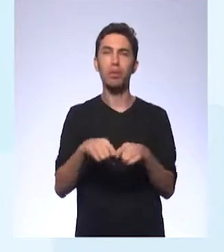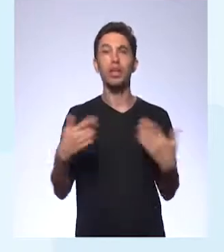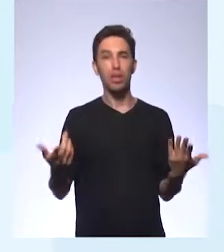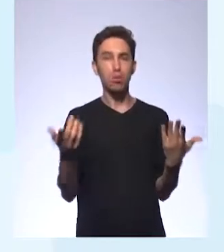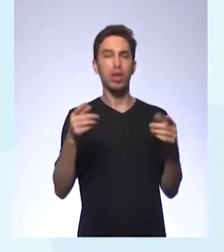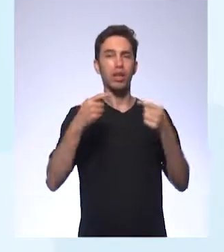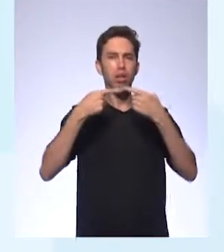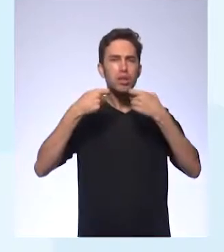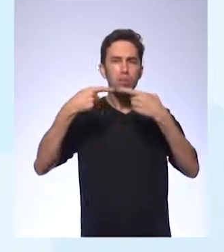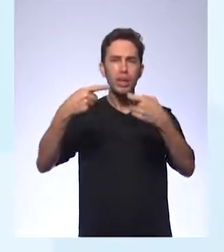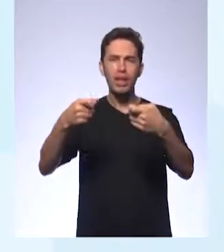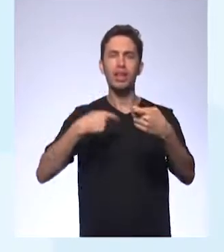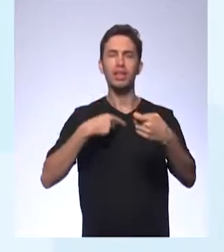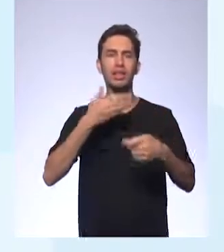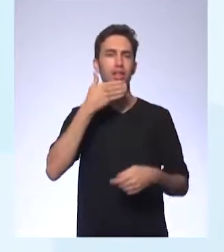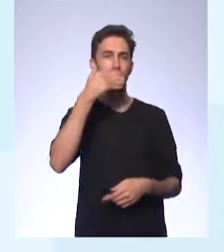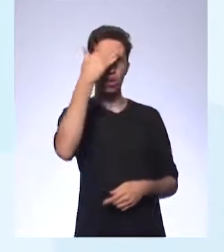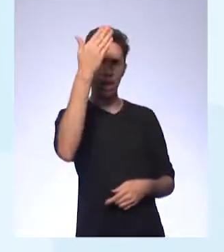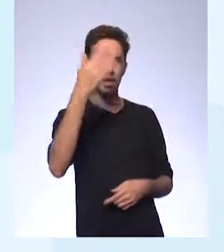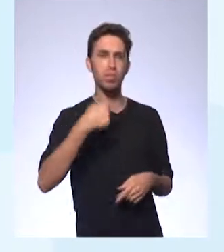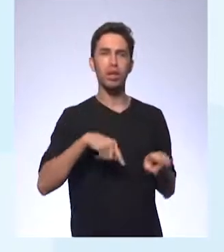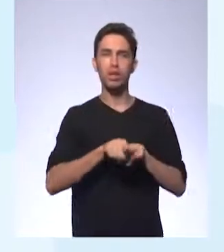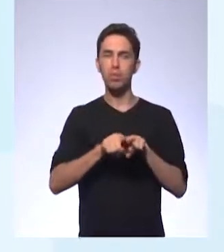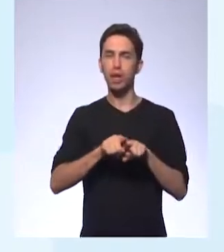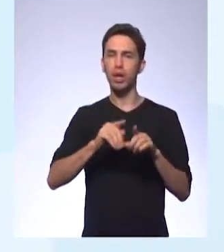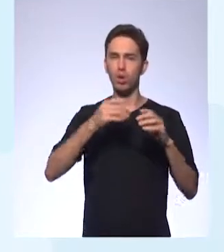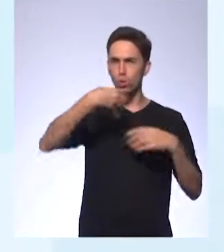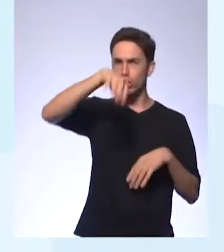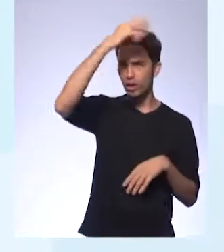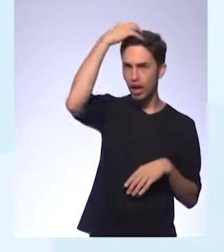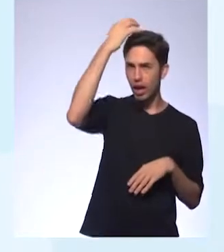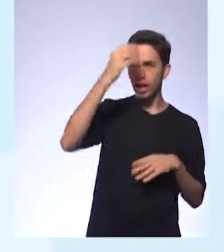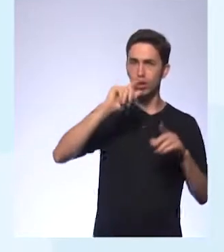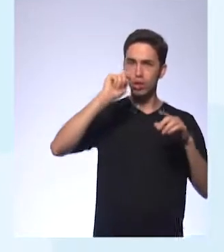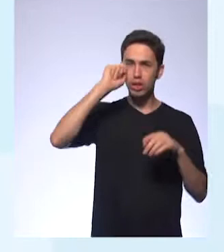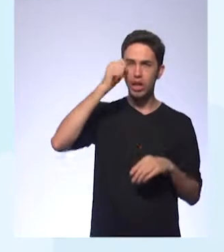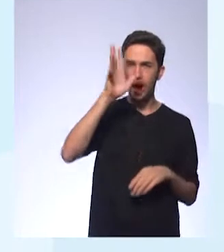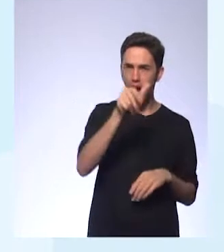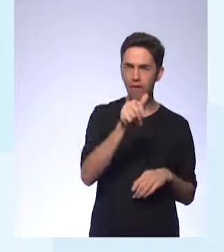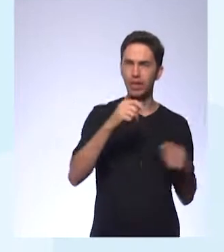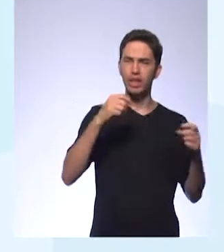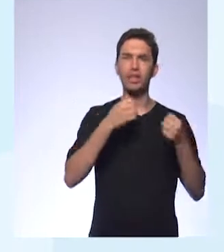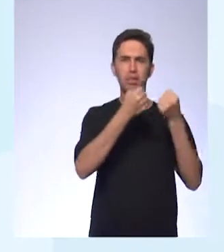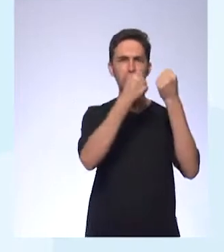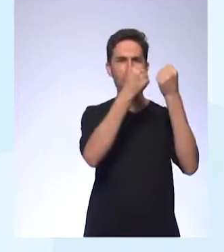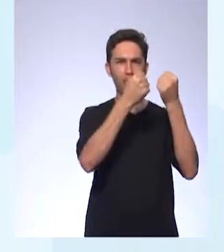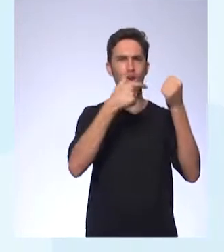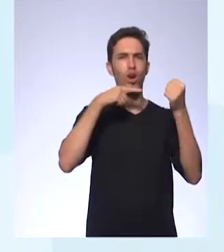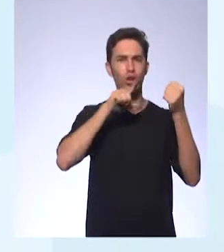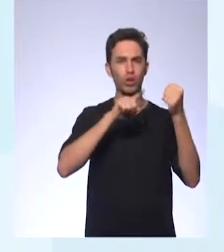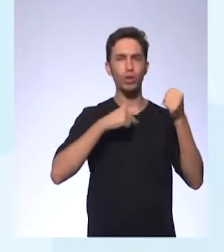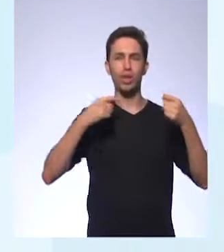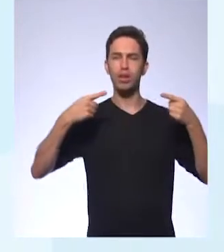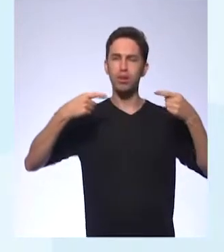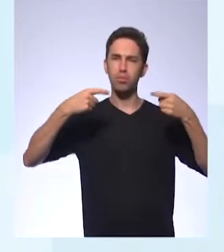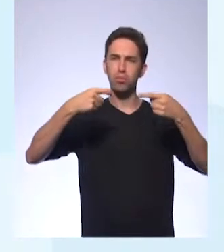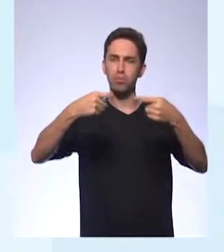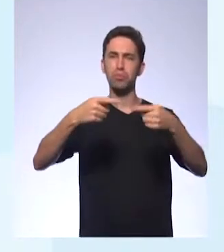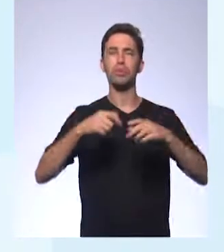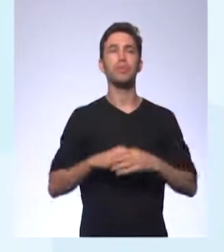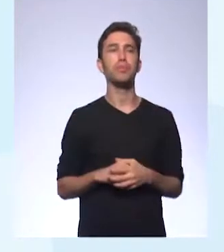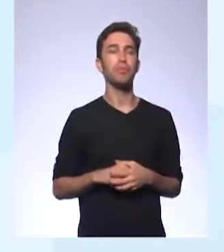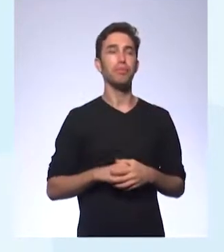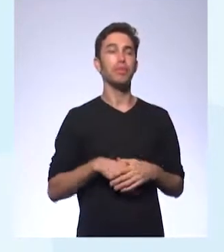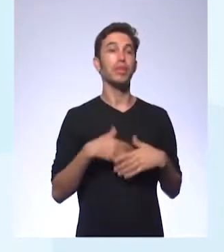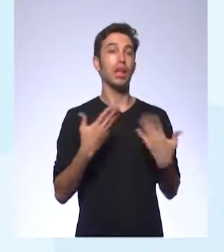que se davam entre os árabes e os reinos africanos, que também estavam se fortalecendo dentro desse período. E nós